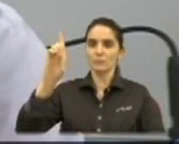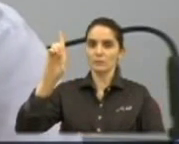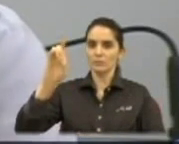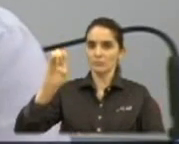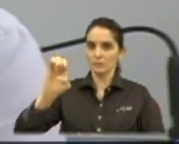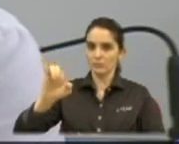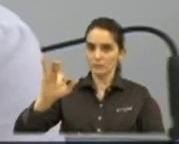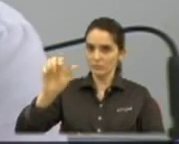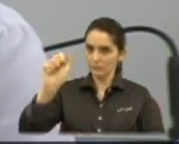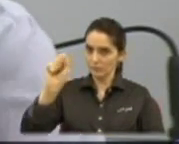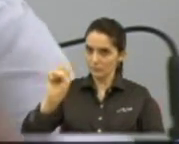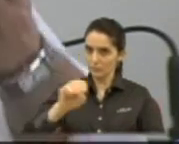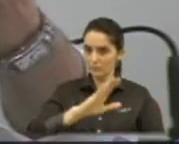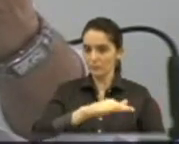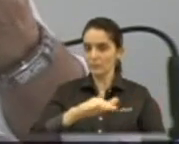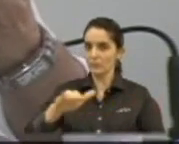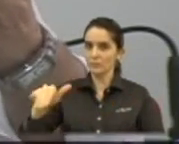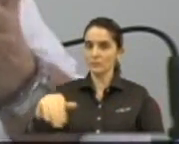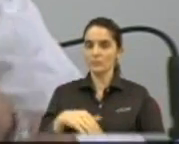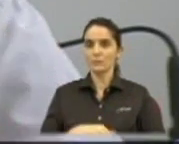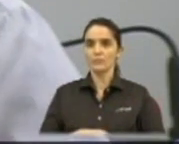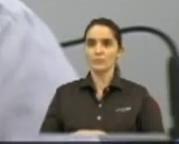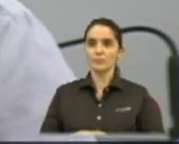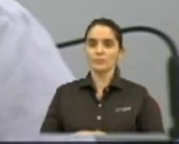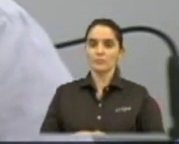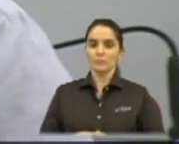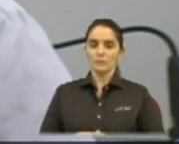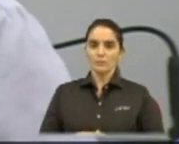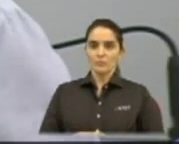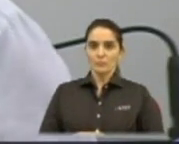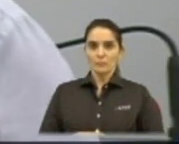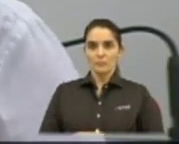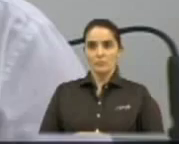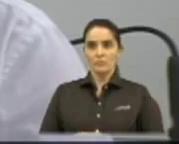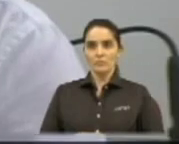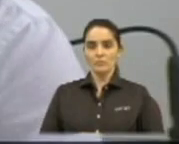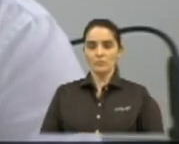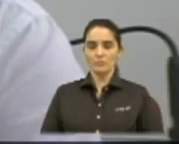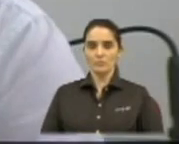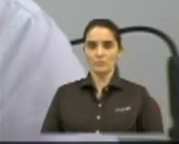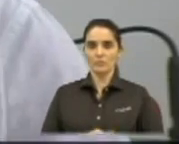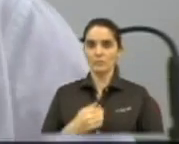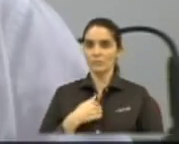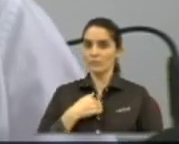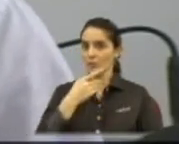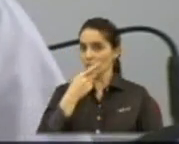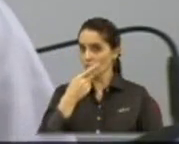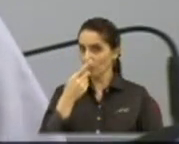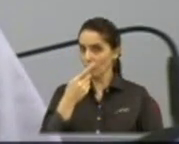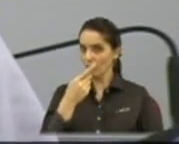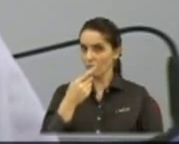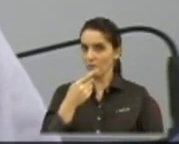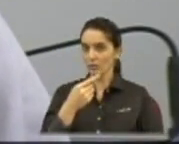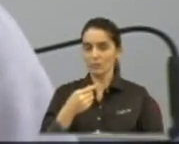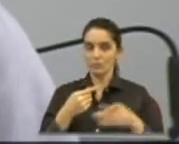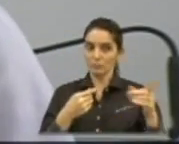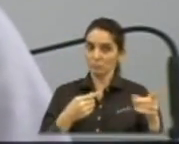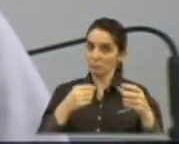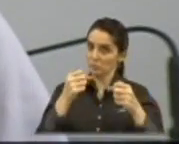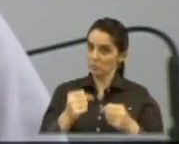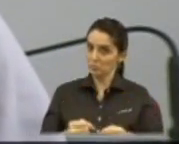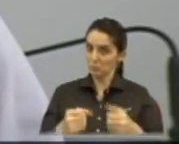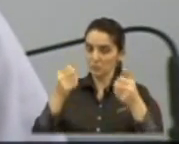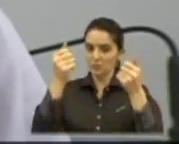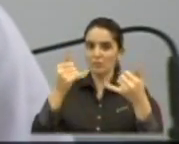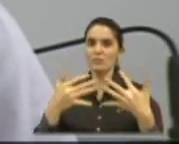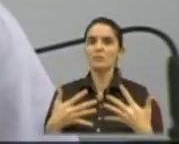eu vou dar uma parte, porque Vossa Excelência já discutiu, mas seria importante, não sei se Vossa Excelência pode me explicar, o